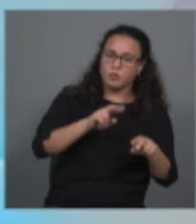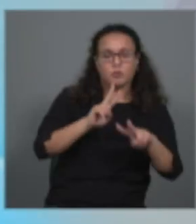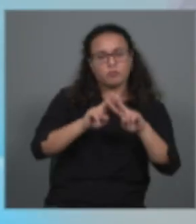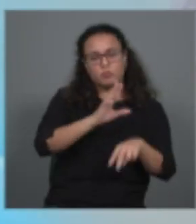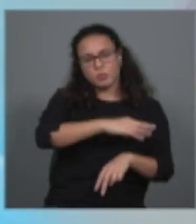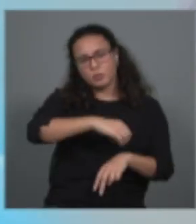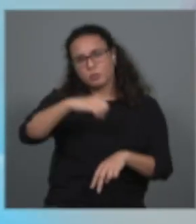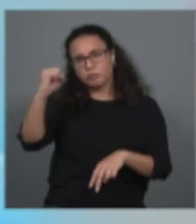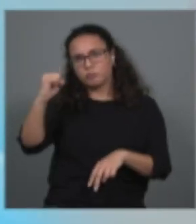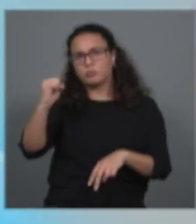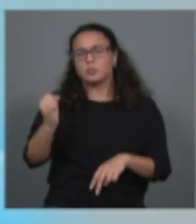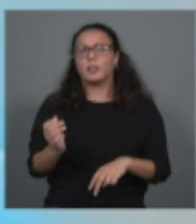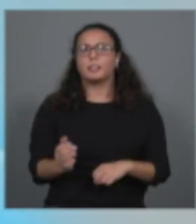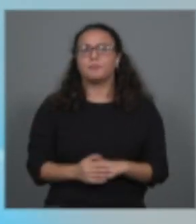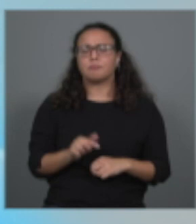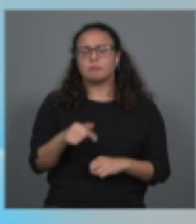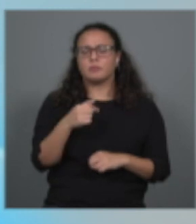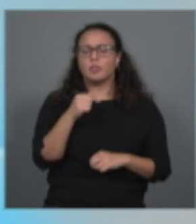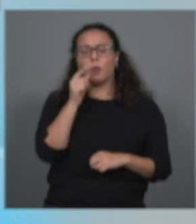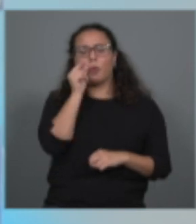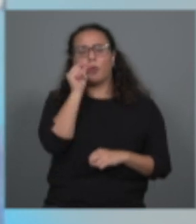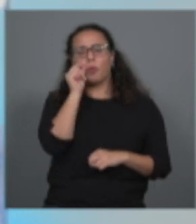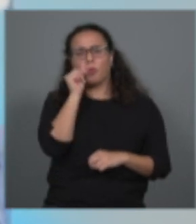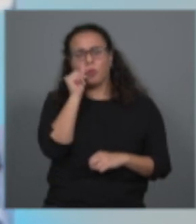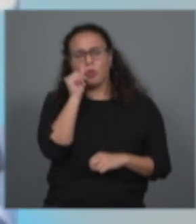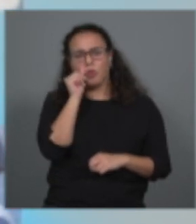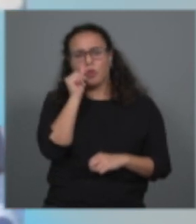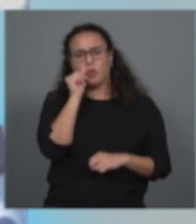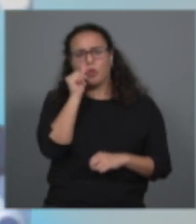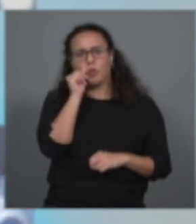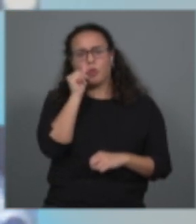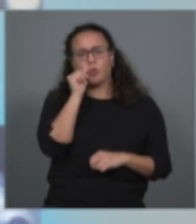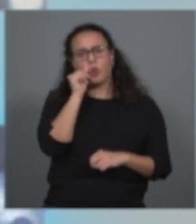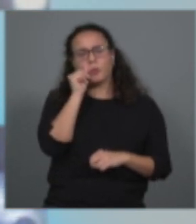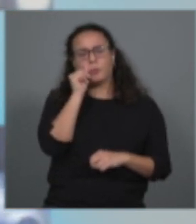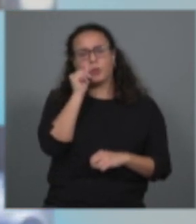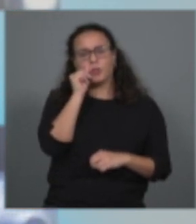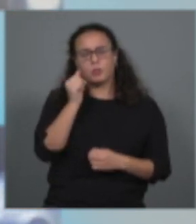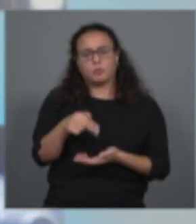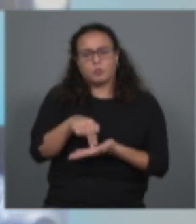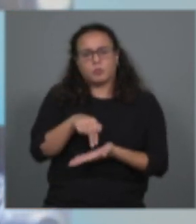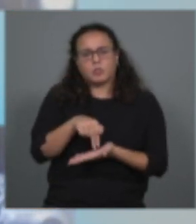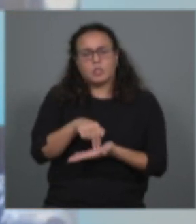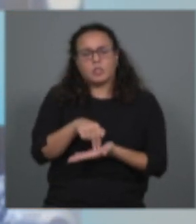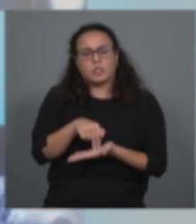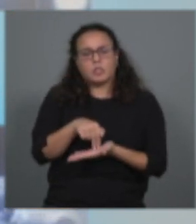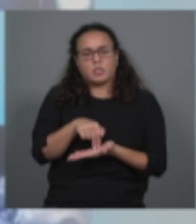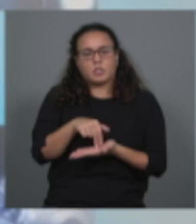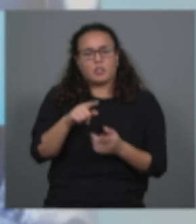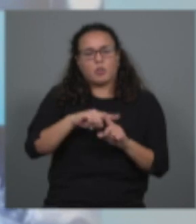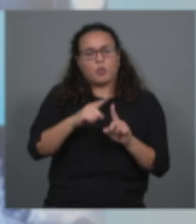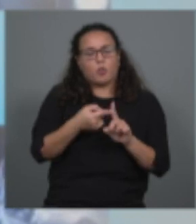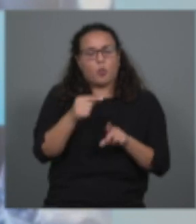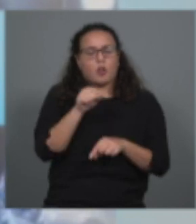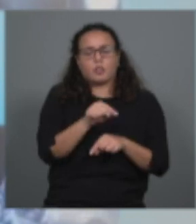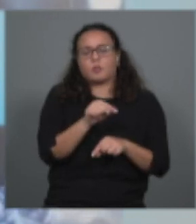Digamos, é um homem com uma sensibilidade de anúncio muito própria neste tempo. Ele não tem, digamos,